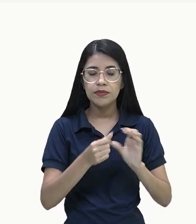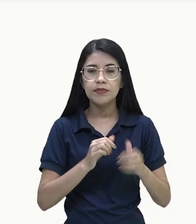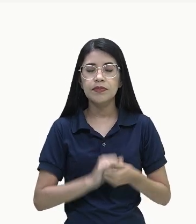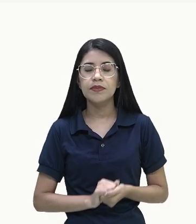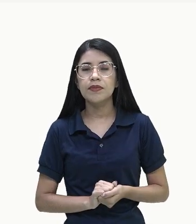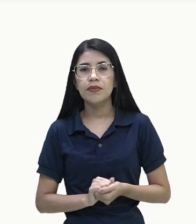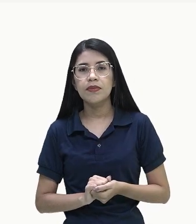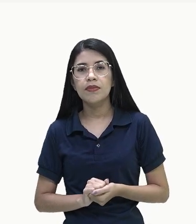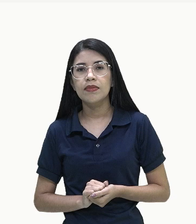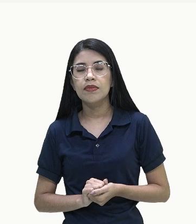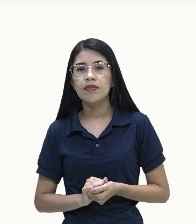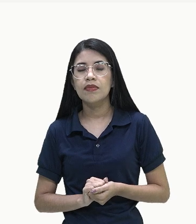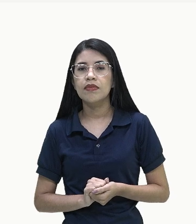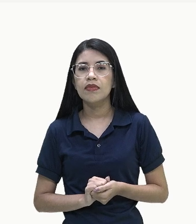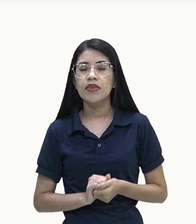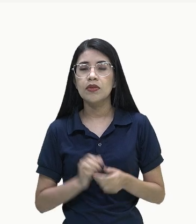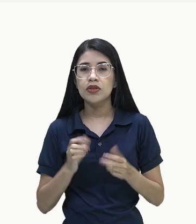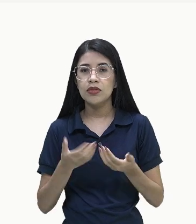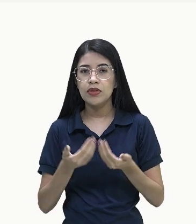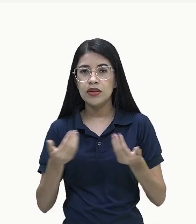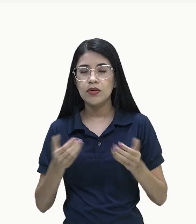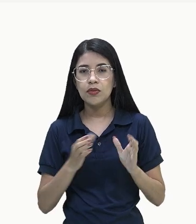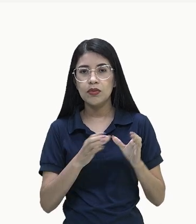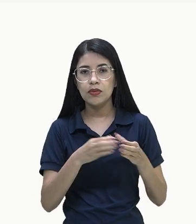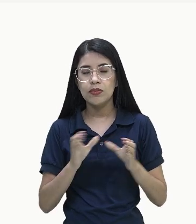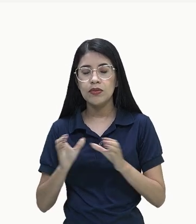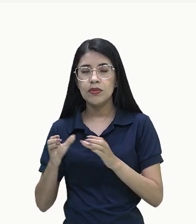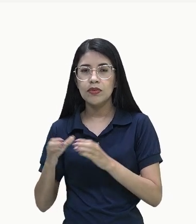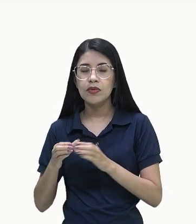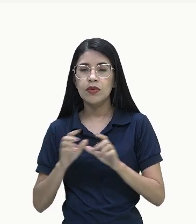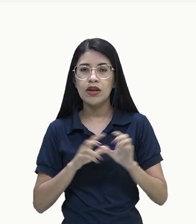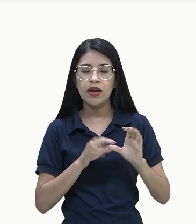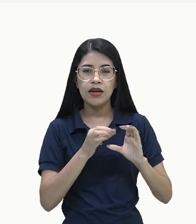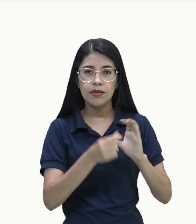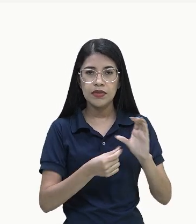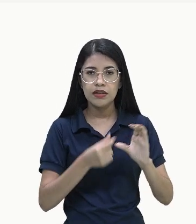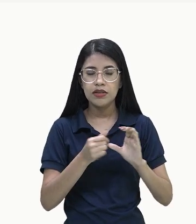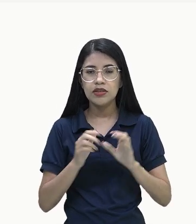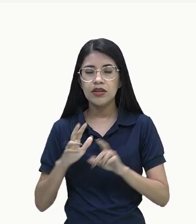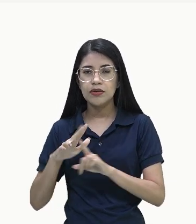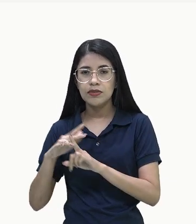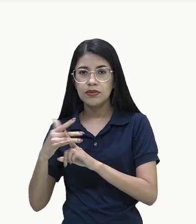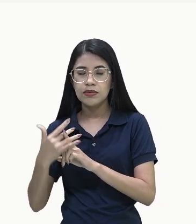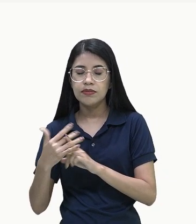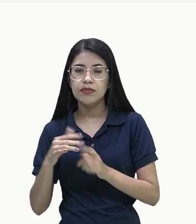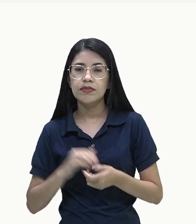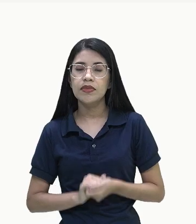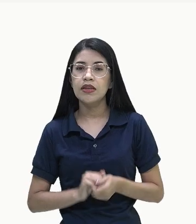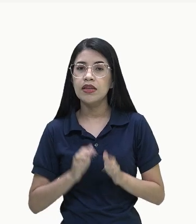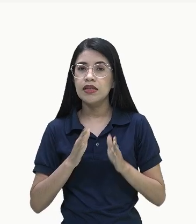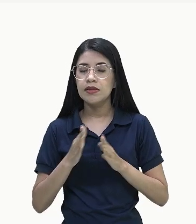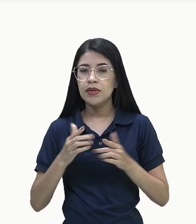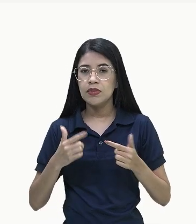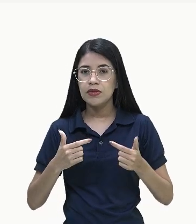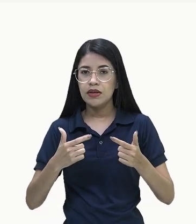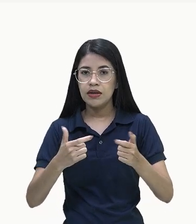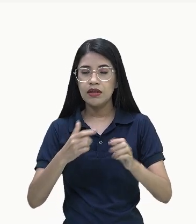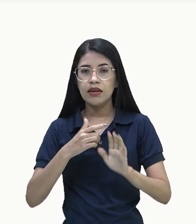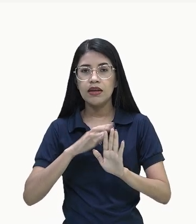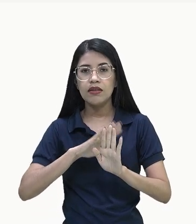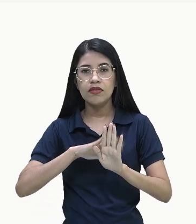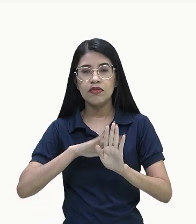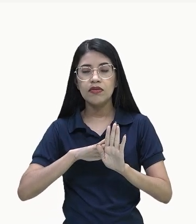bloco capitalista e a União Soviética liderava o bloco socialista. Esse período, denominado de Guerra Fria,